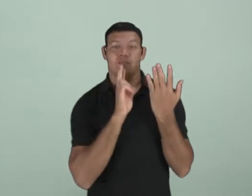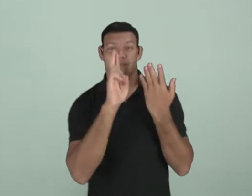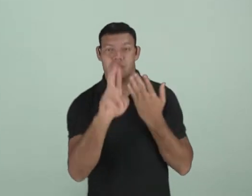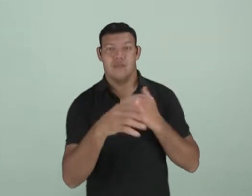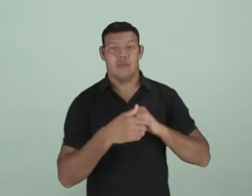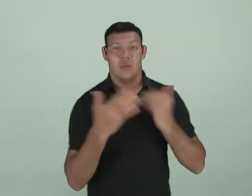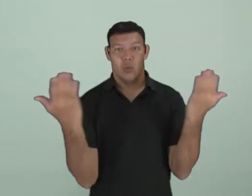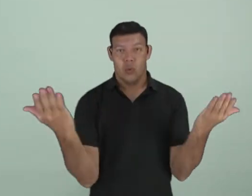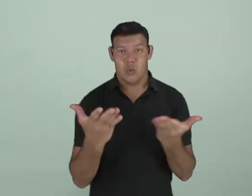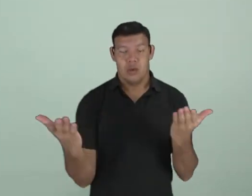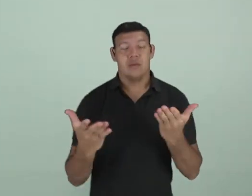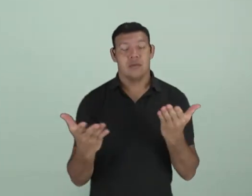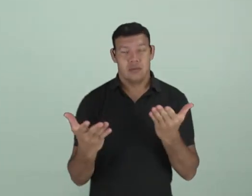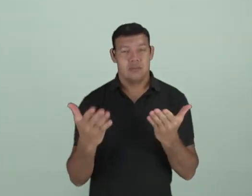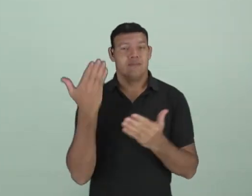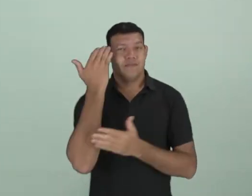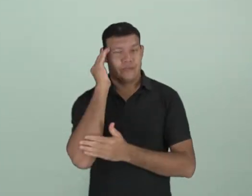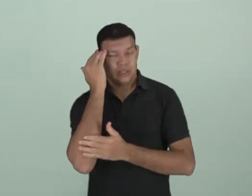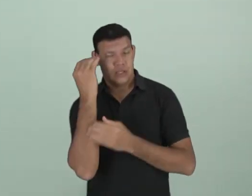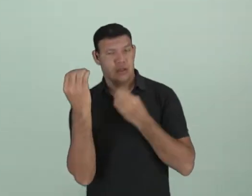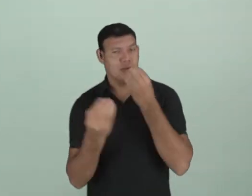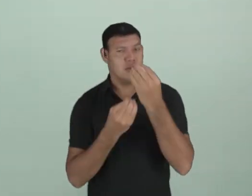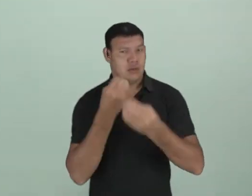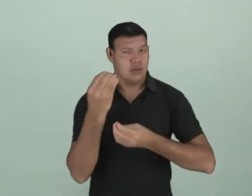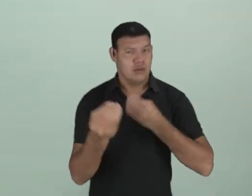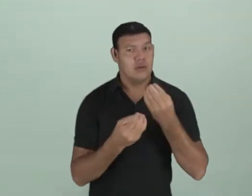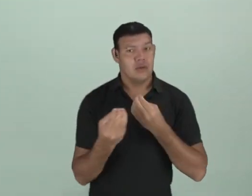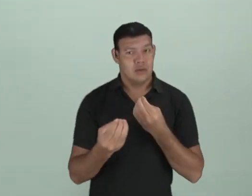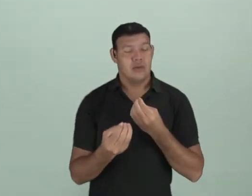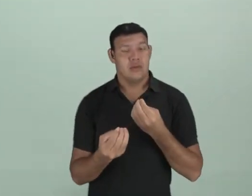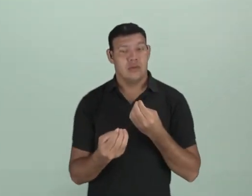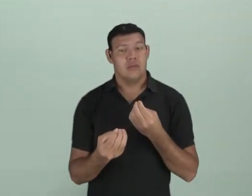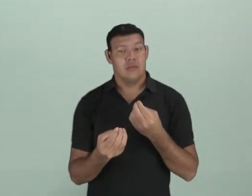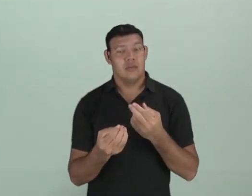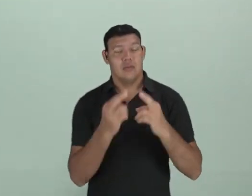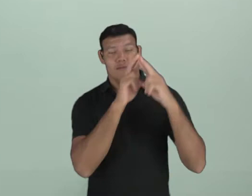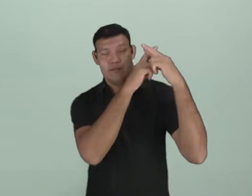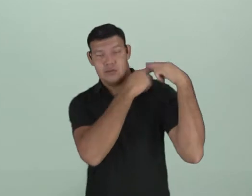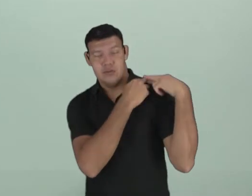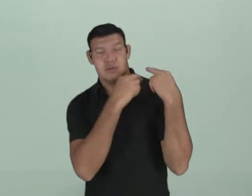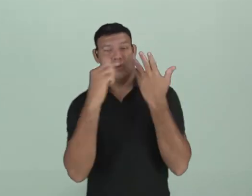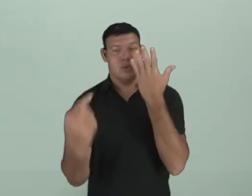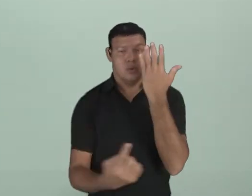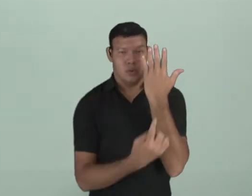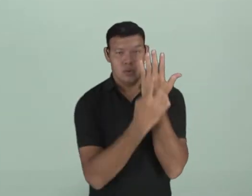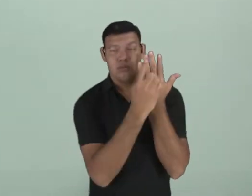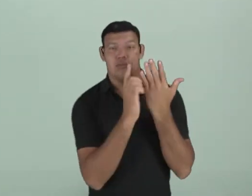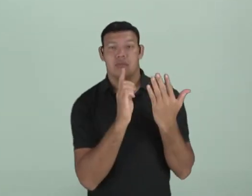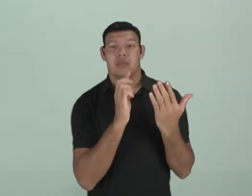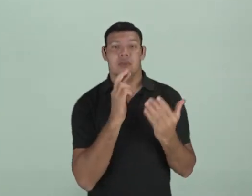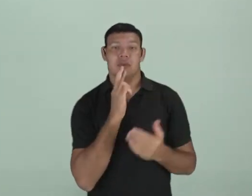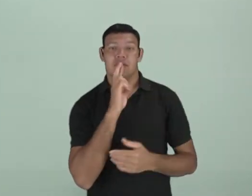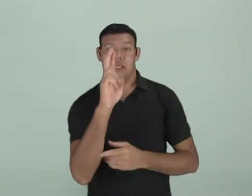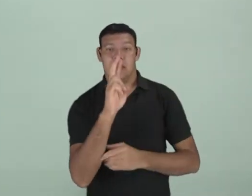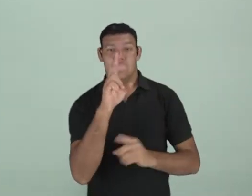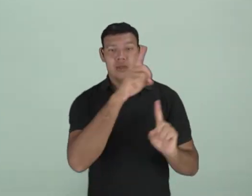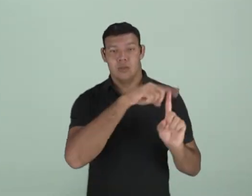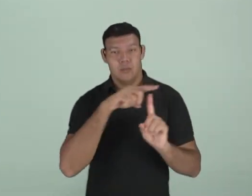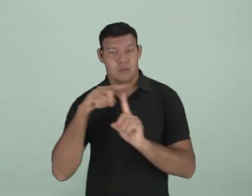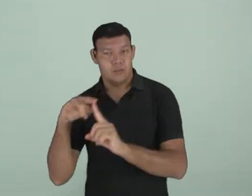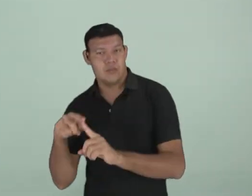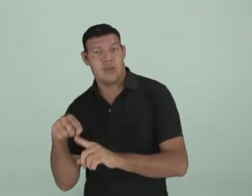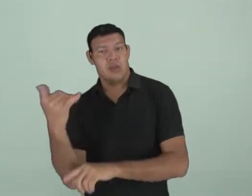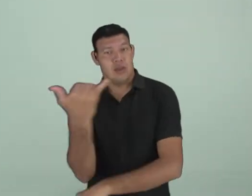aula de hoje, nós vamos entender basicamente como é que funciona o sistema imunológico, quais são os tipos de resposta imunológica e como